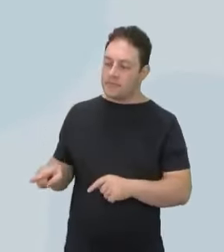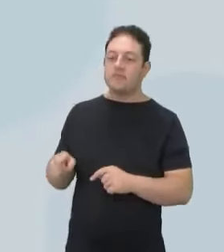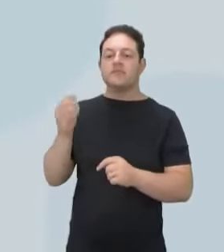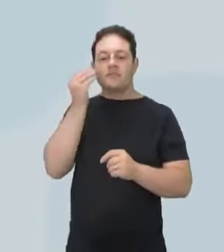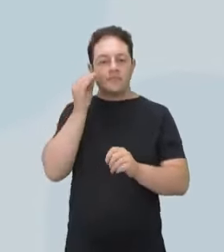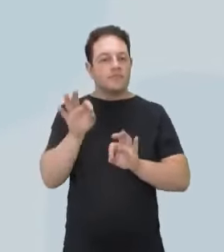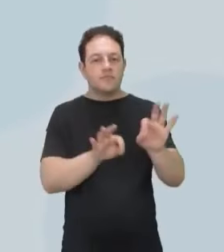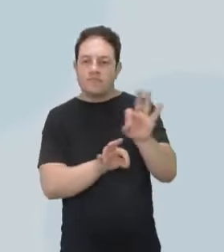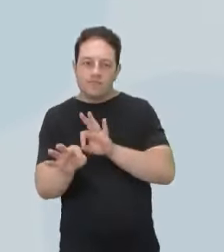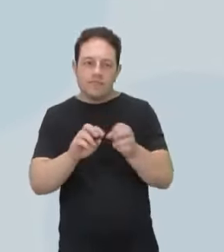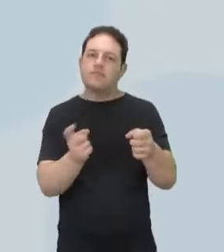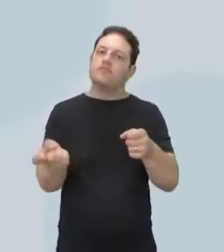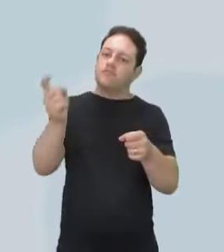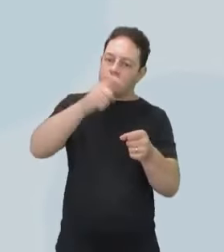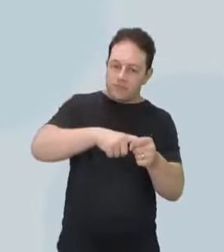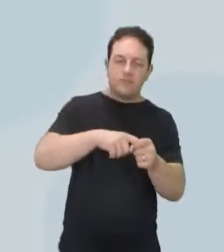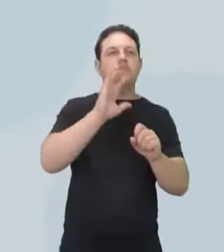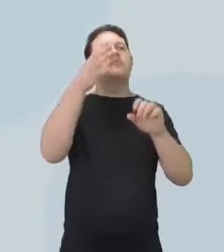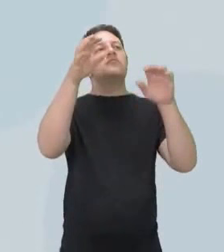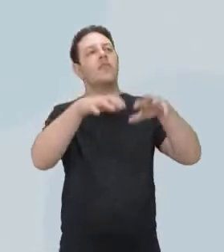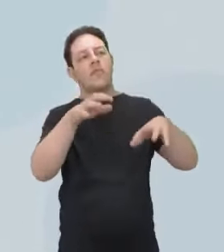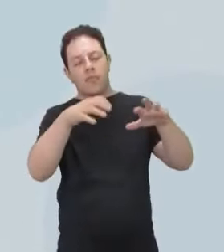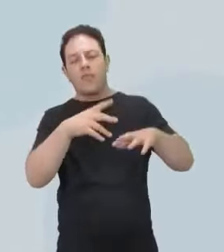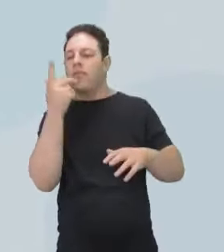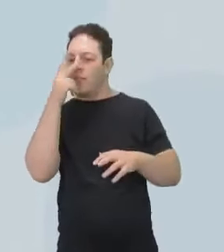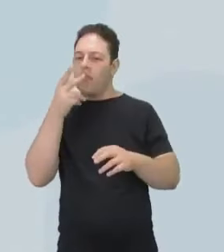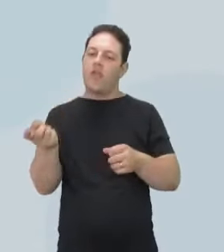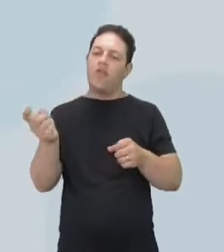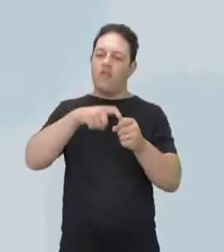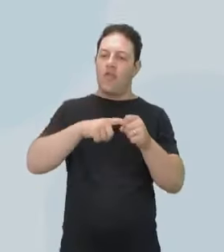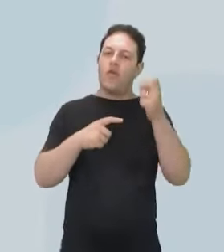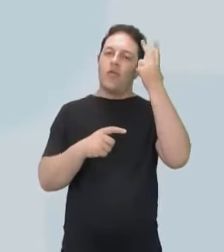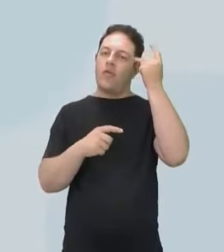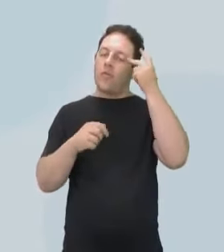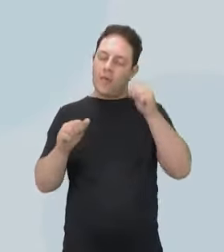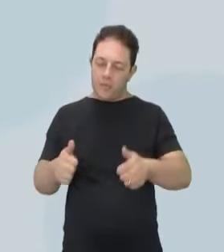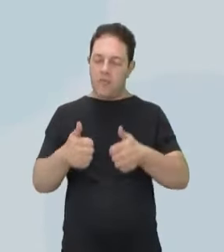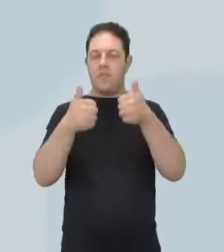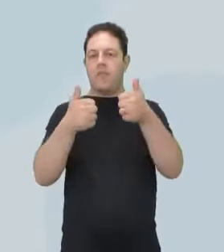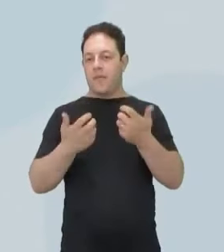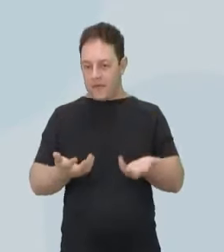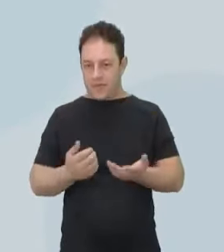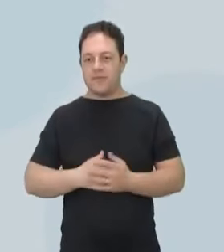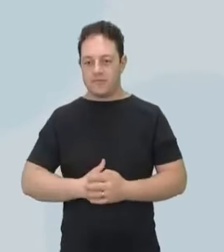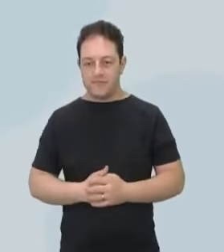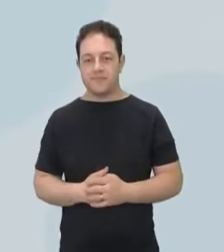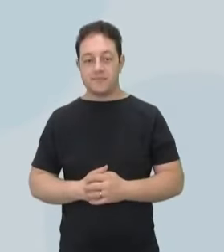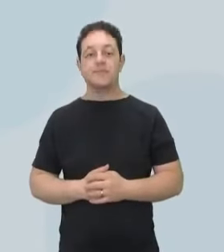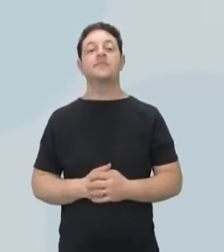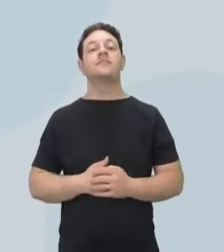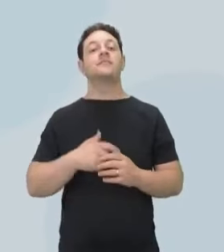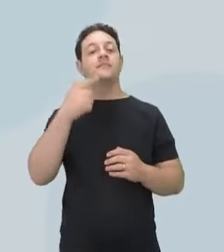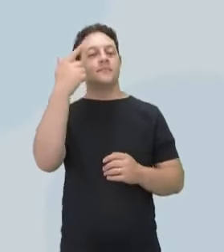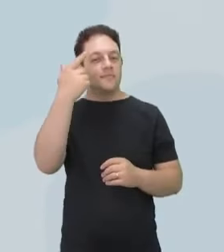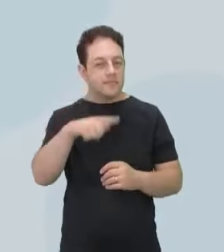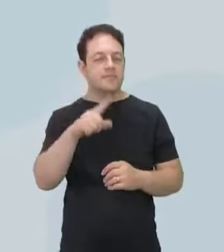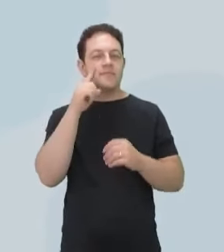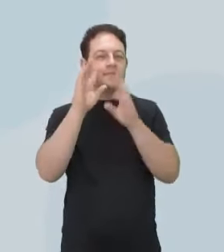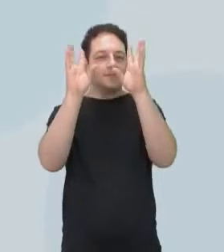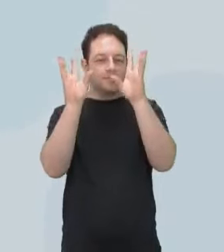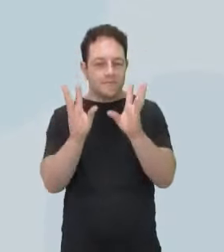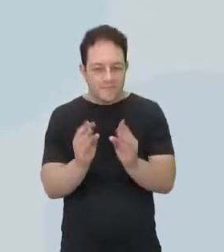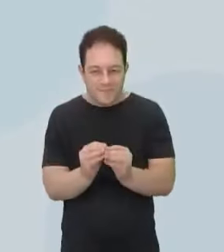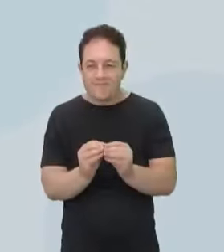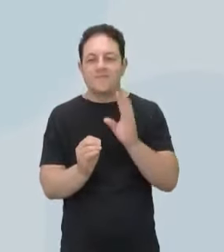restabelecimento, né, para garantir que depois do evento as coisas voltem à melhor condição possível, né? E vamos só dar uma